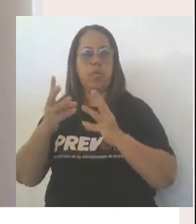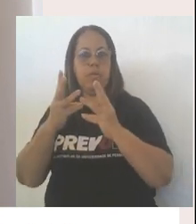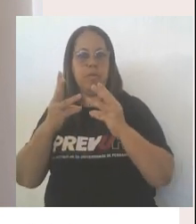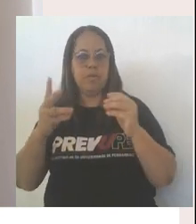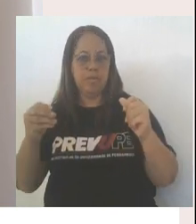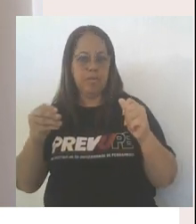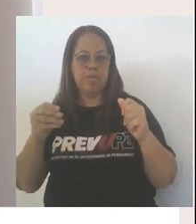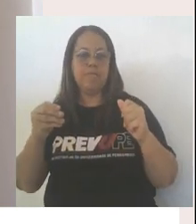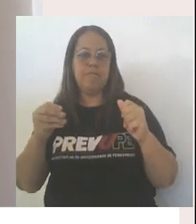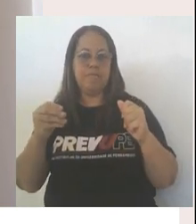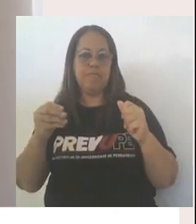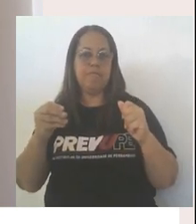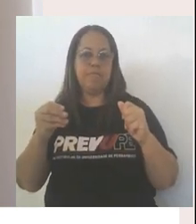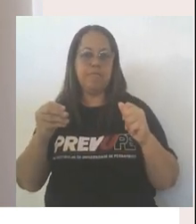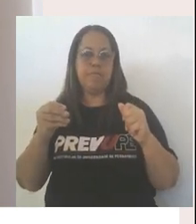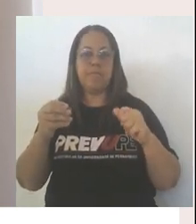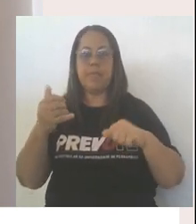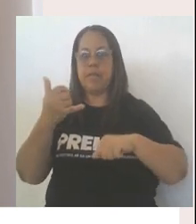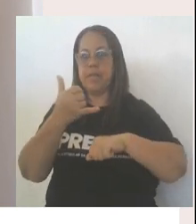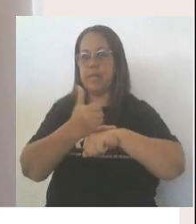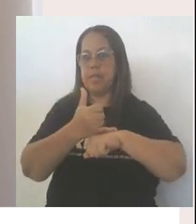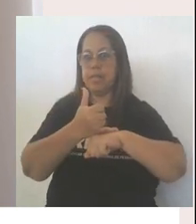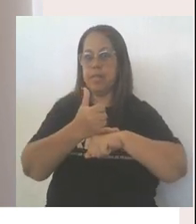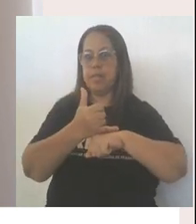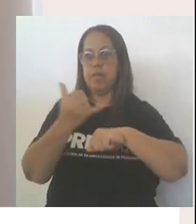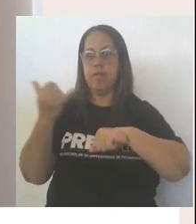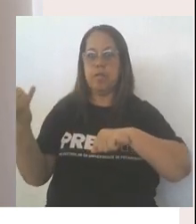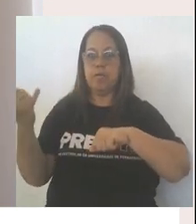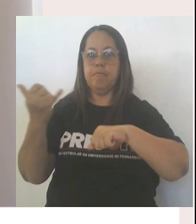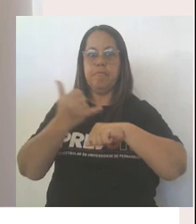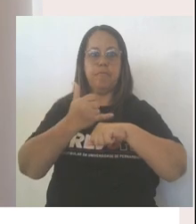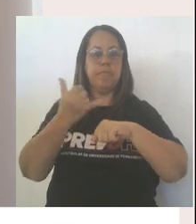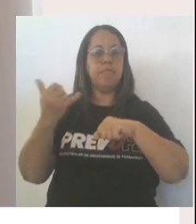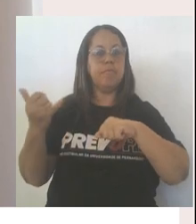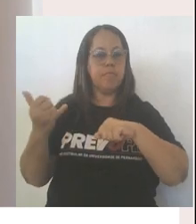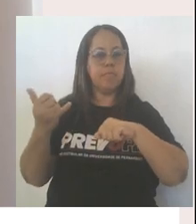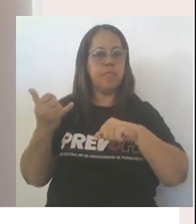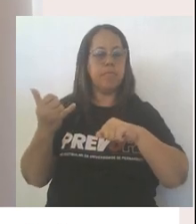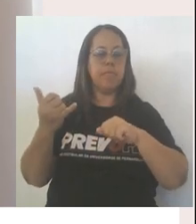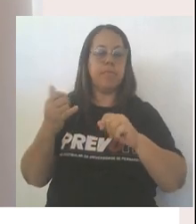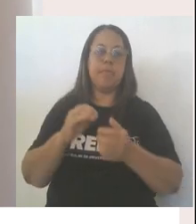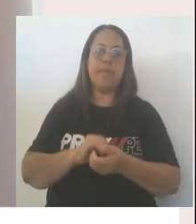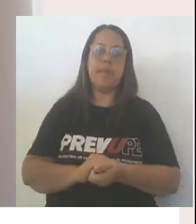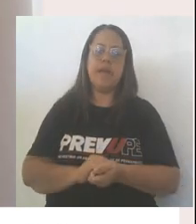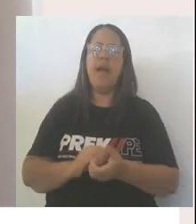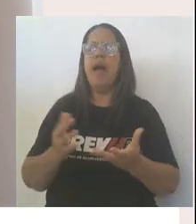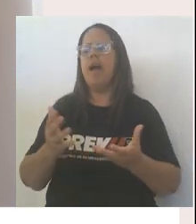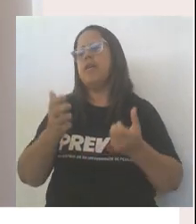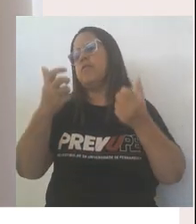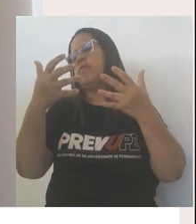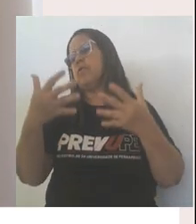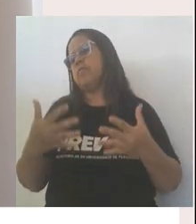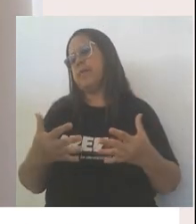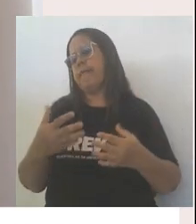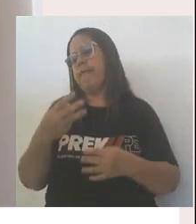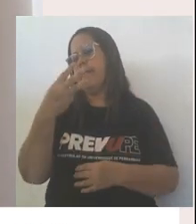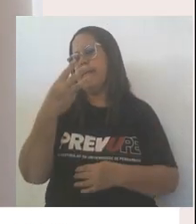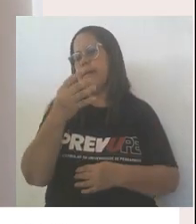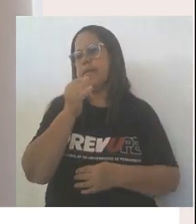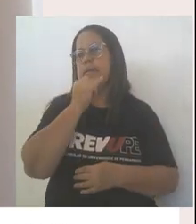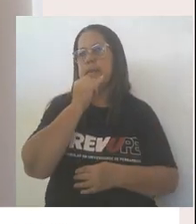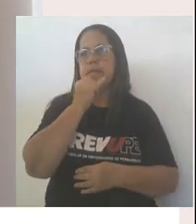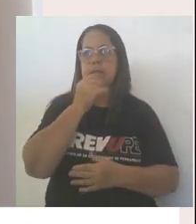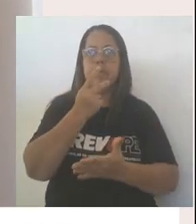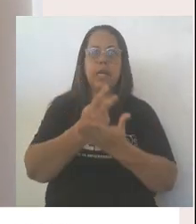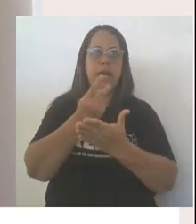ânion, íon com carga negativa, resultando na formação de um produto químico. Agora eu vou citar três exemplos em que ocorrem